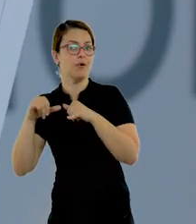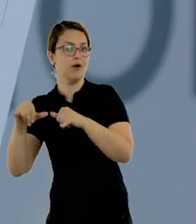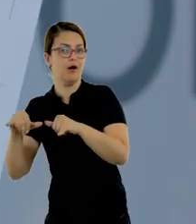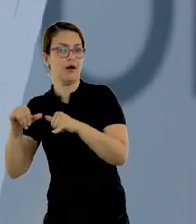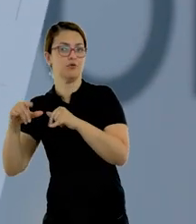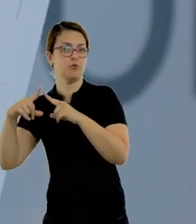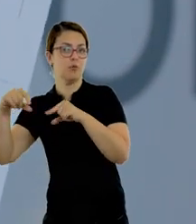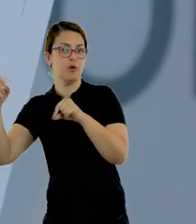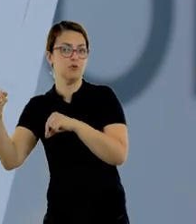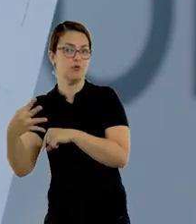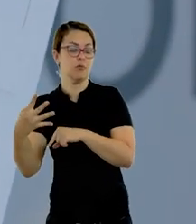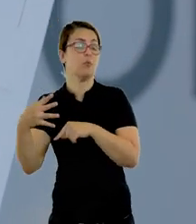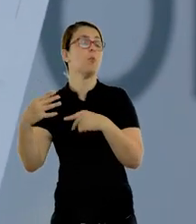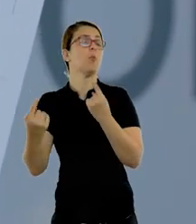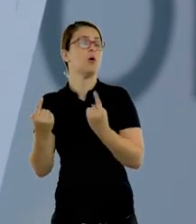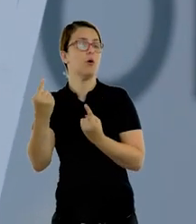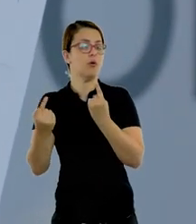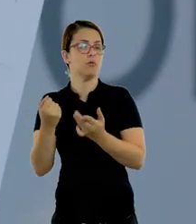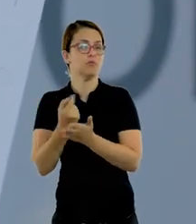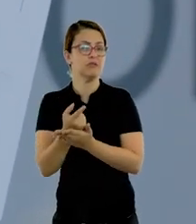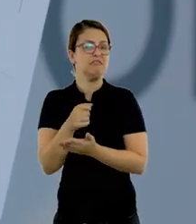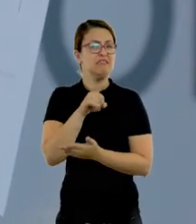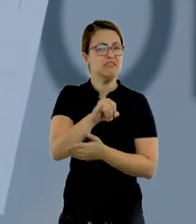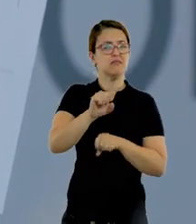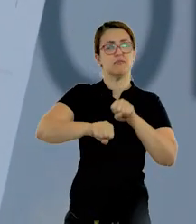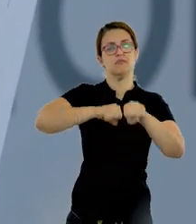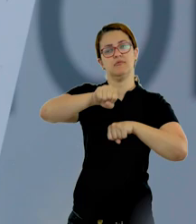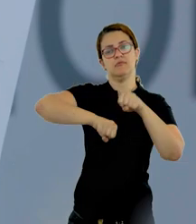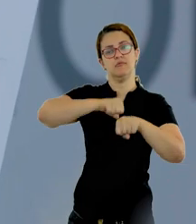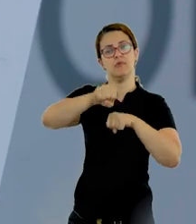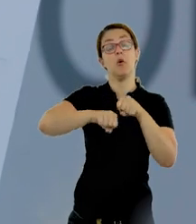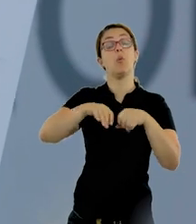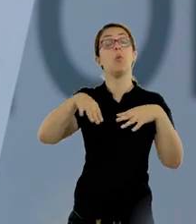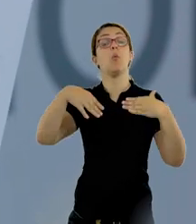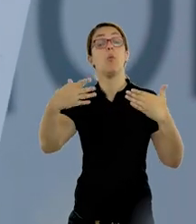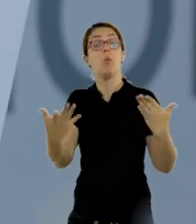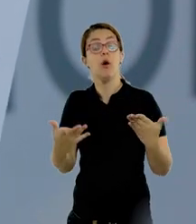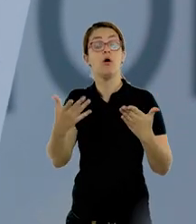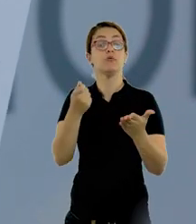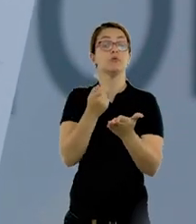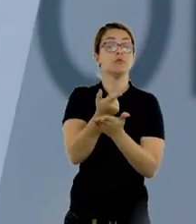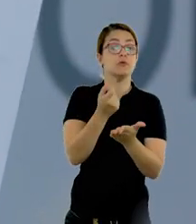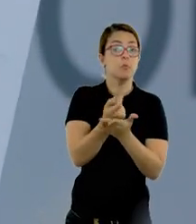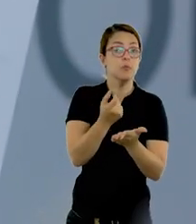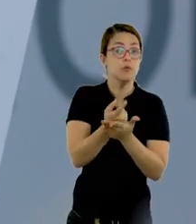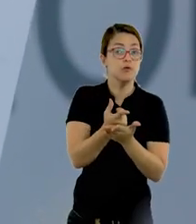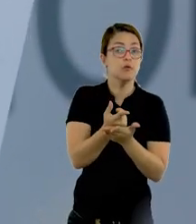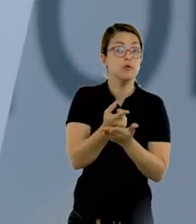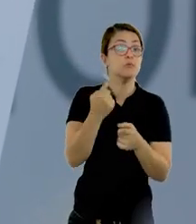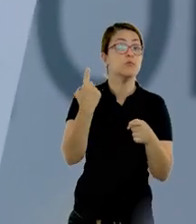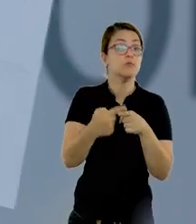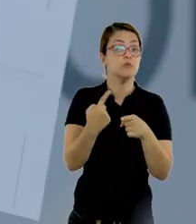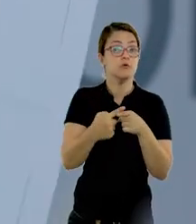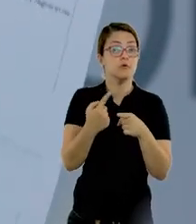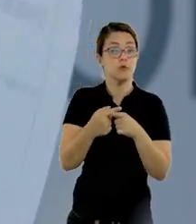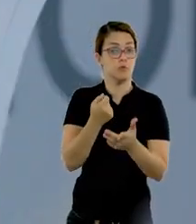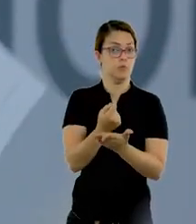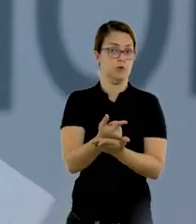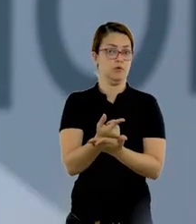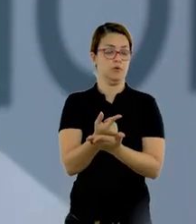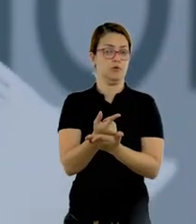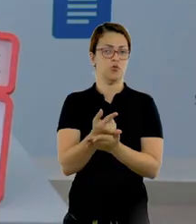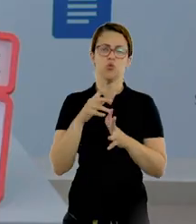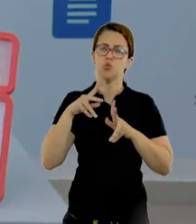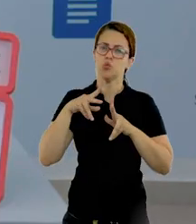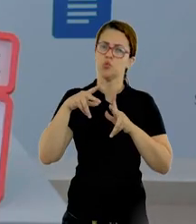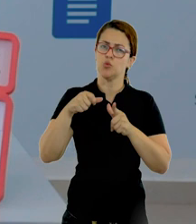Nova? 4. E se fosse uma bicicleta? Qual você compraria e por quê?